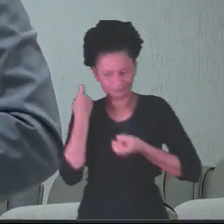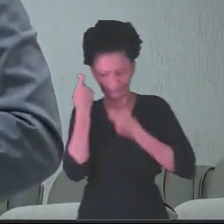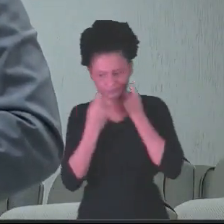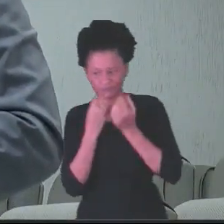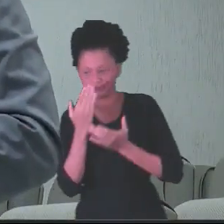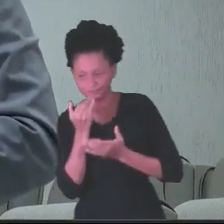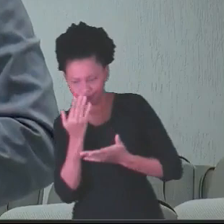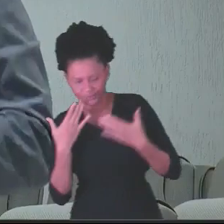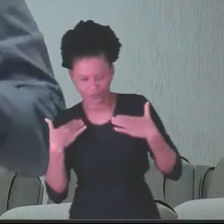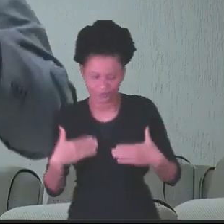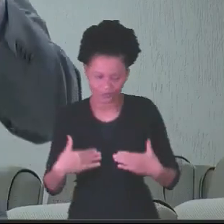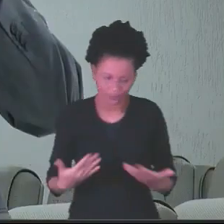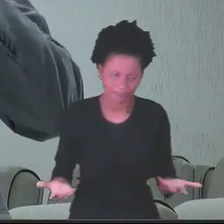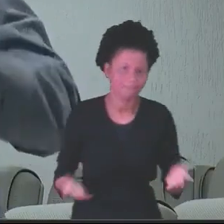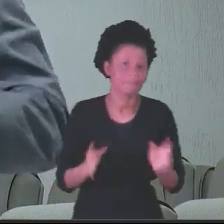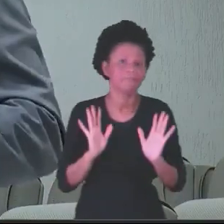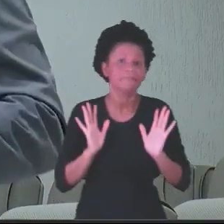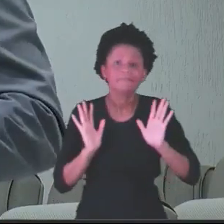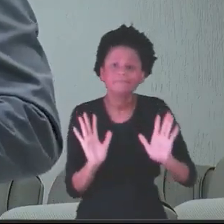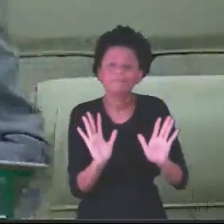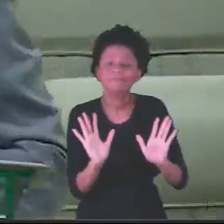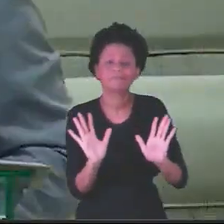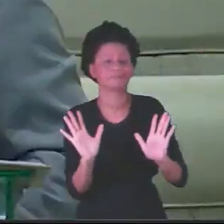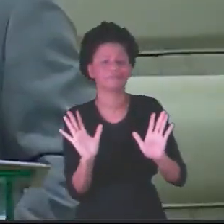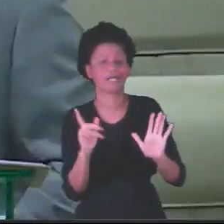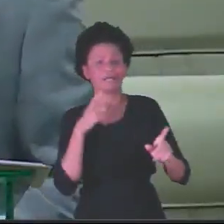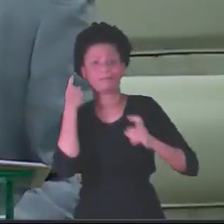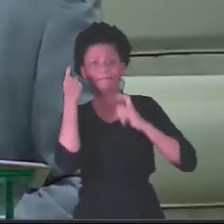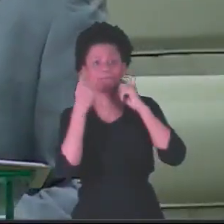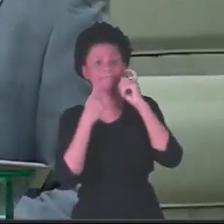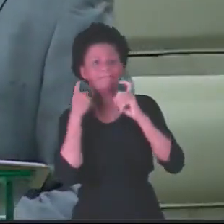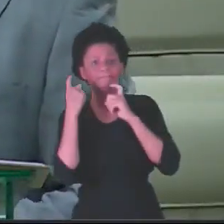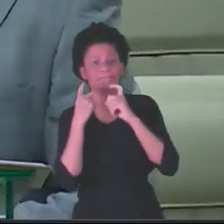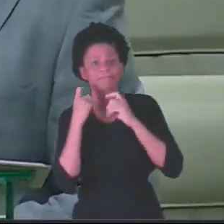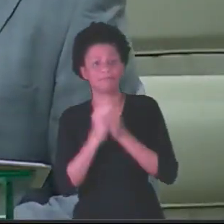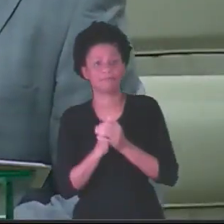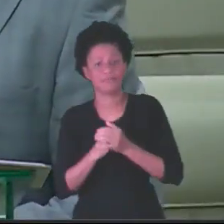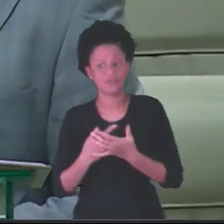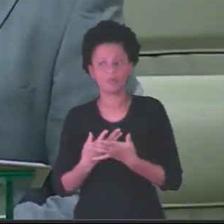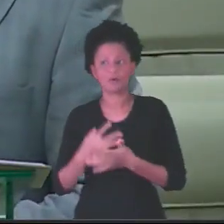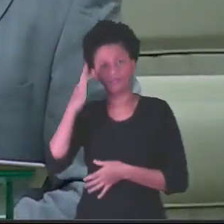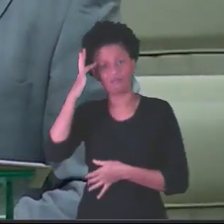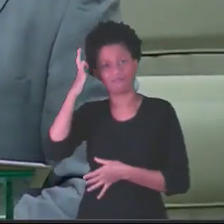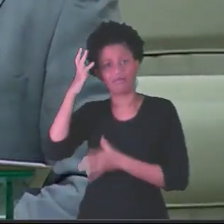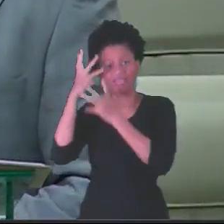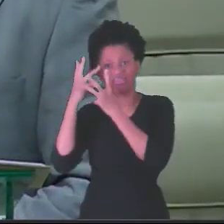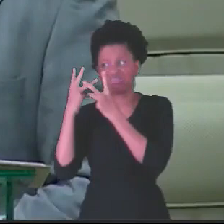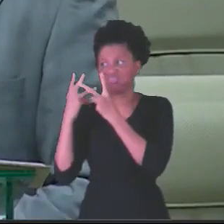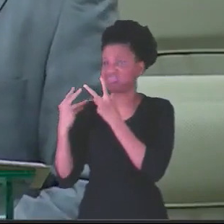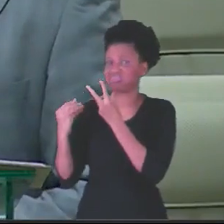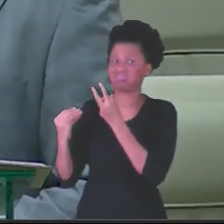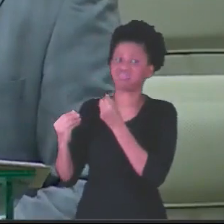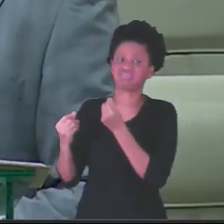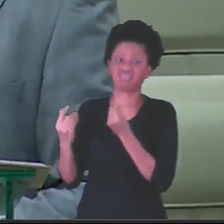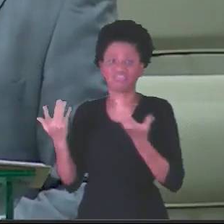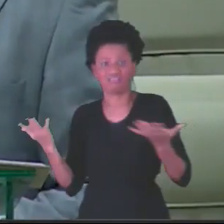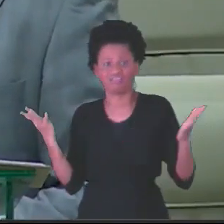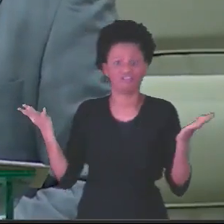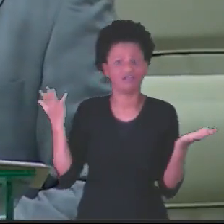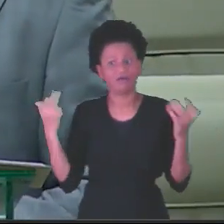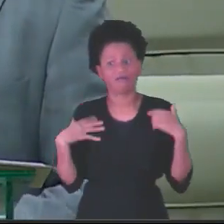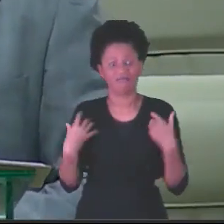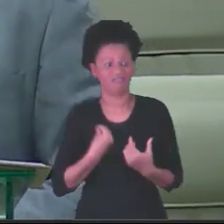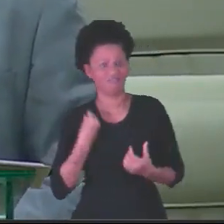preocupar mas essa preocupação ela não pode só lá para nossa fé irmãos nós não podemos